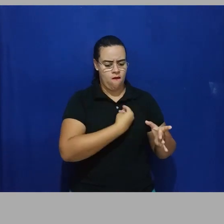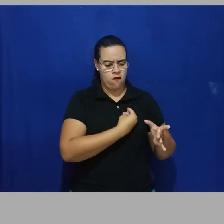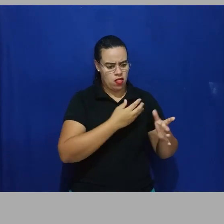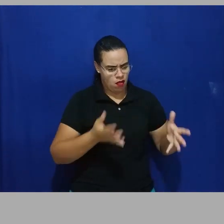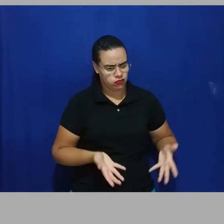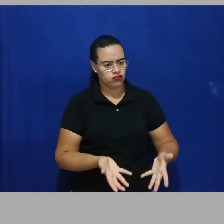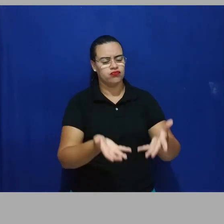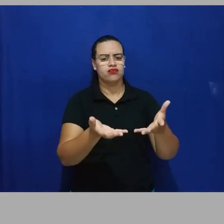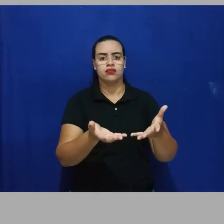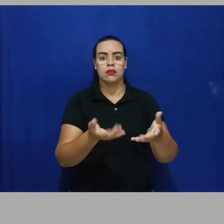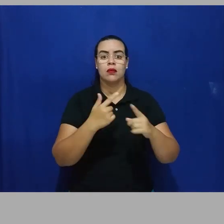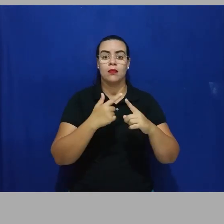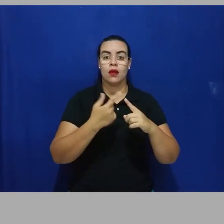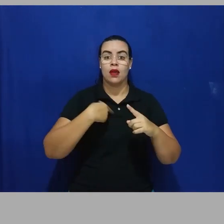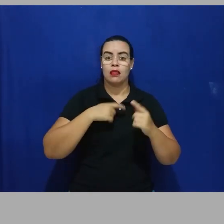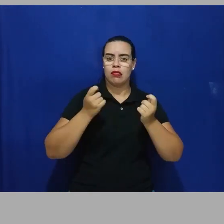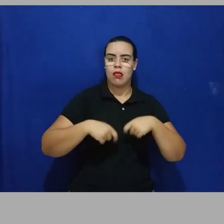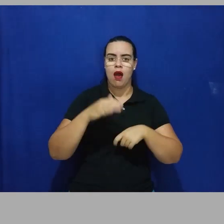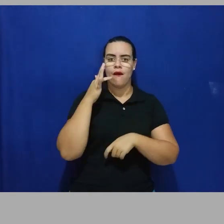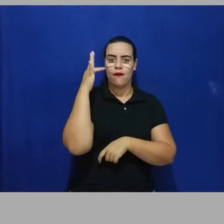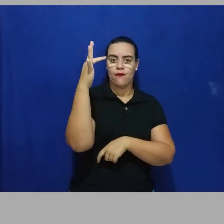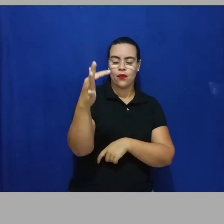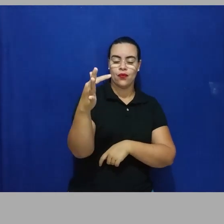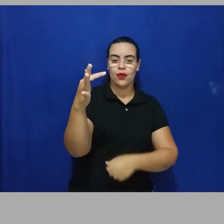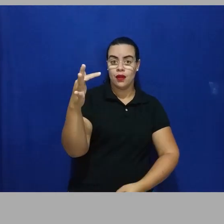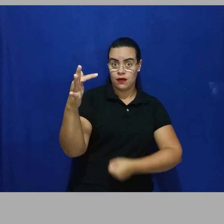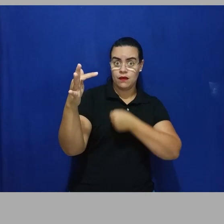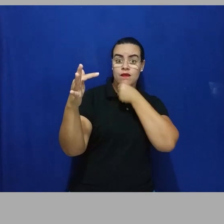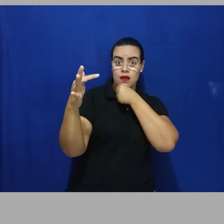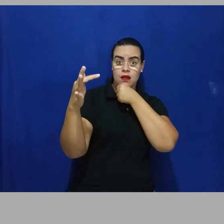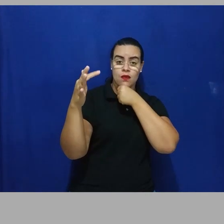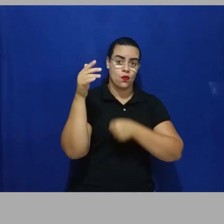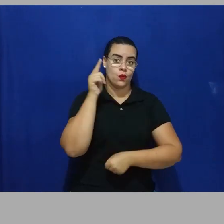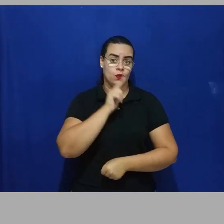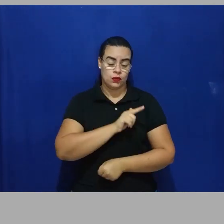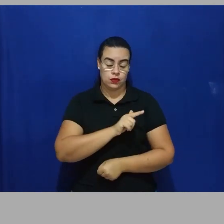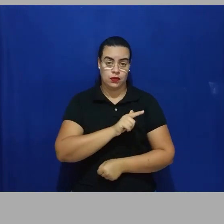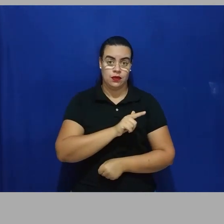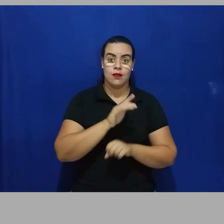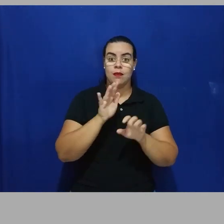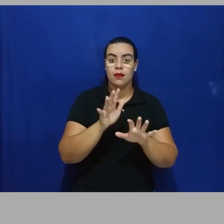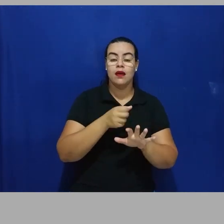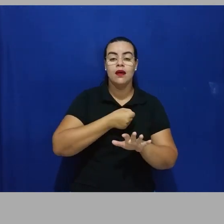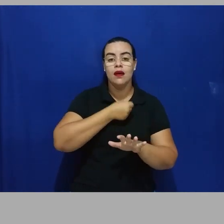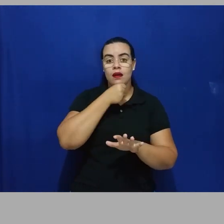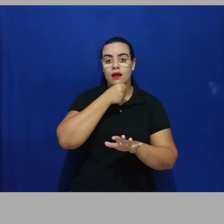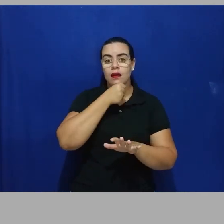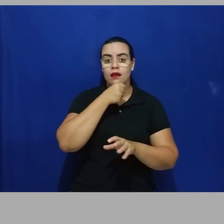vidas sigam, para que a gente possa futuramente envelhecer e